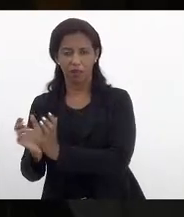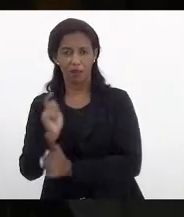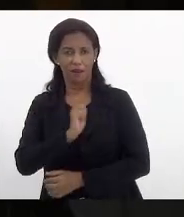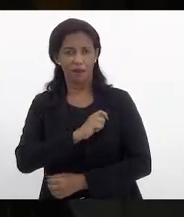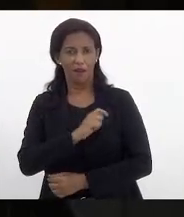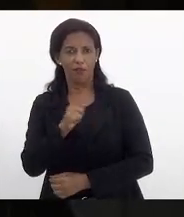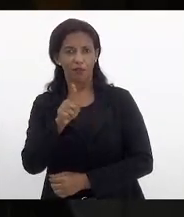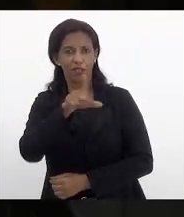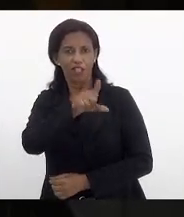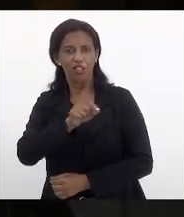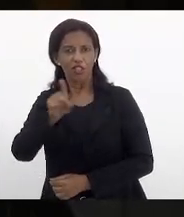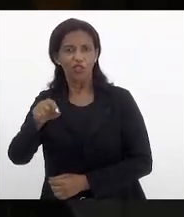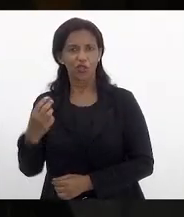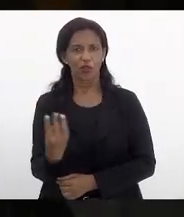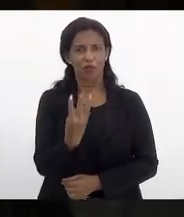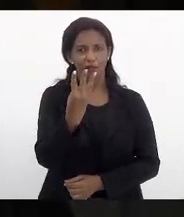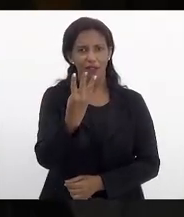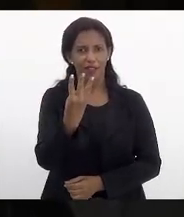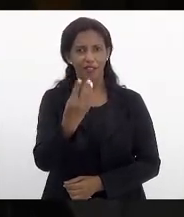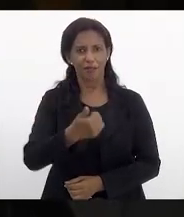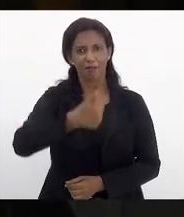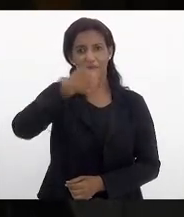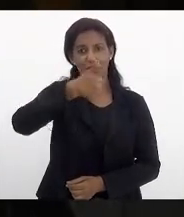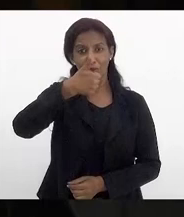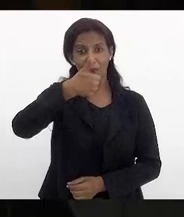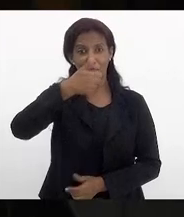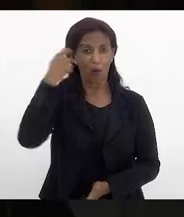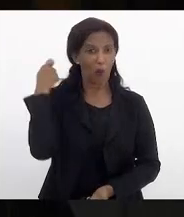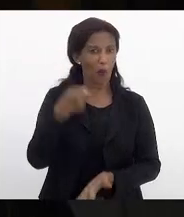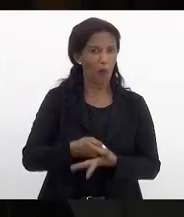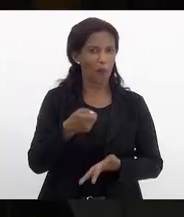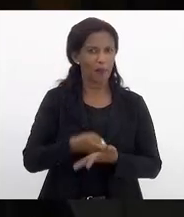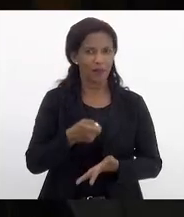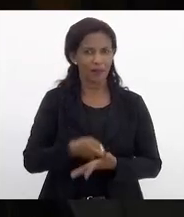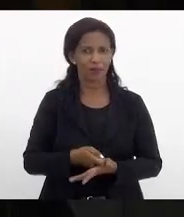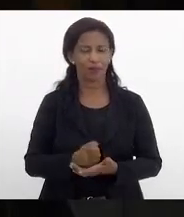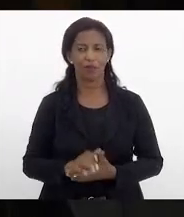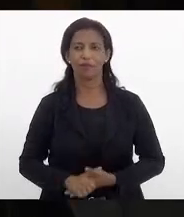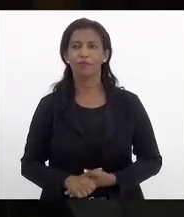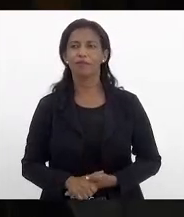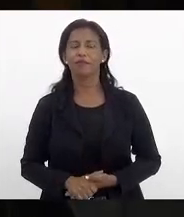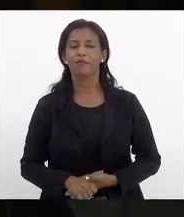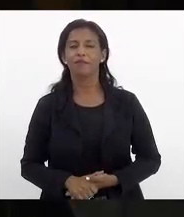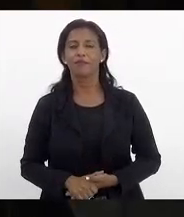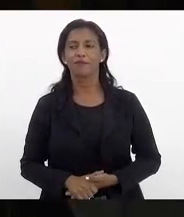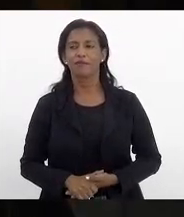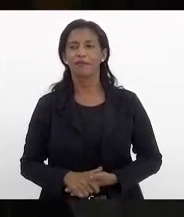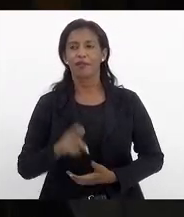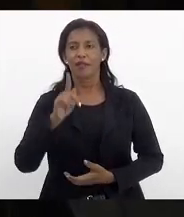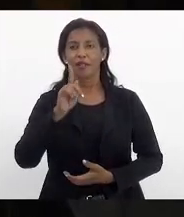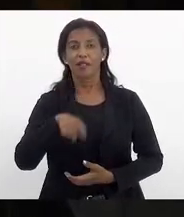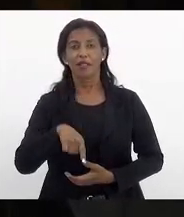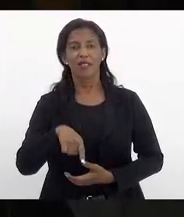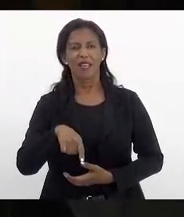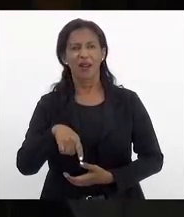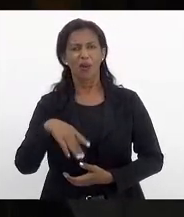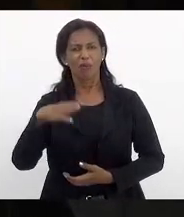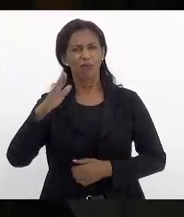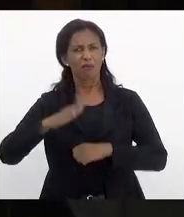3. Mas o inciso 1º é obrigatório e é o mais